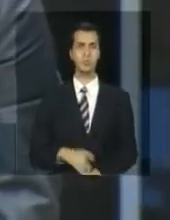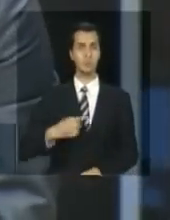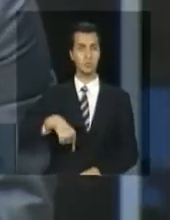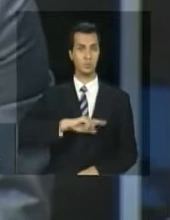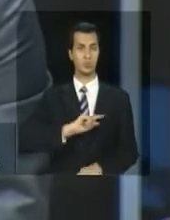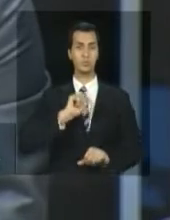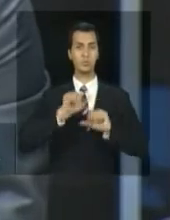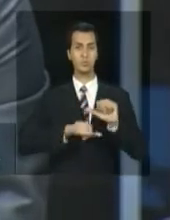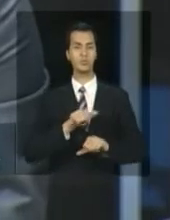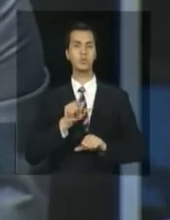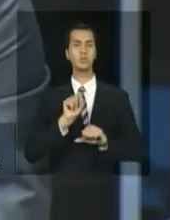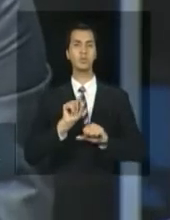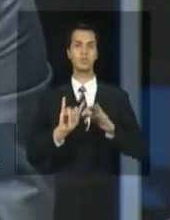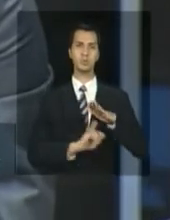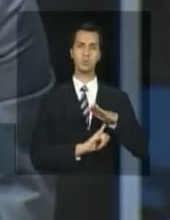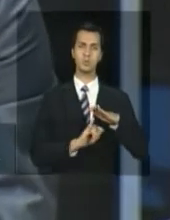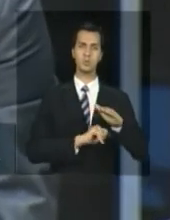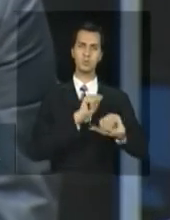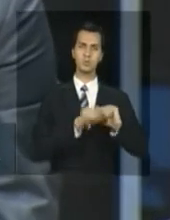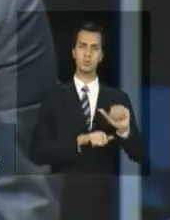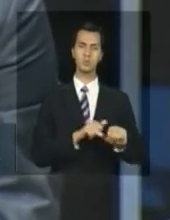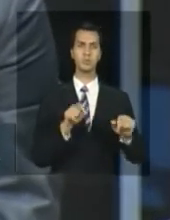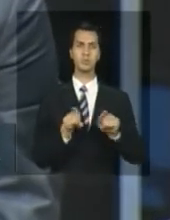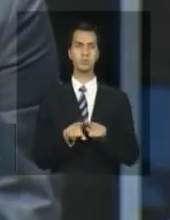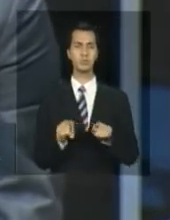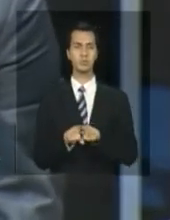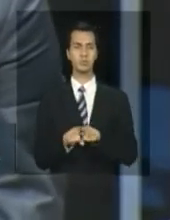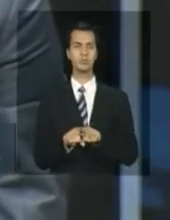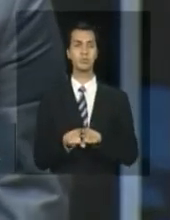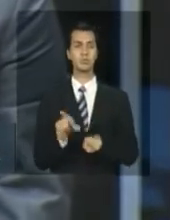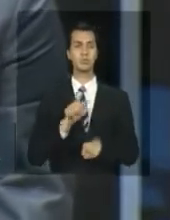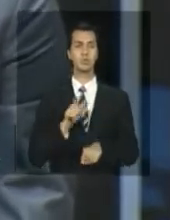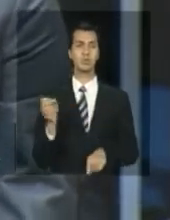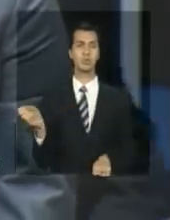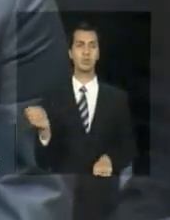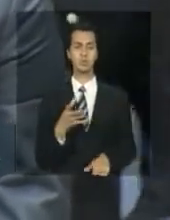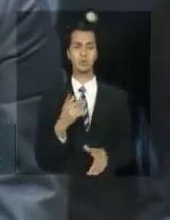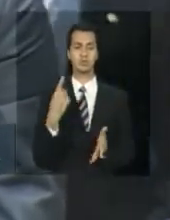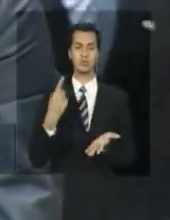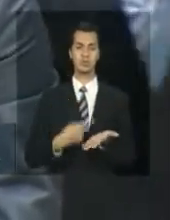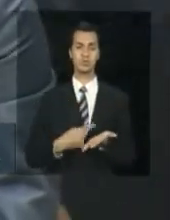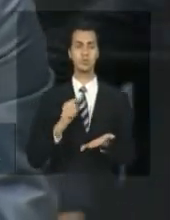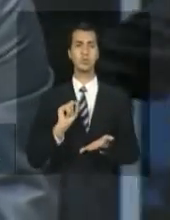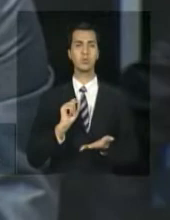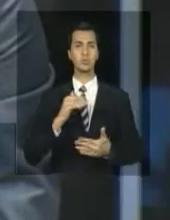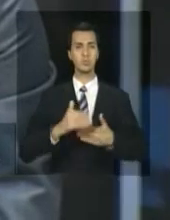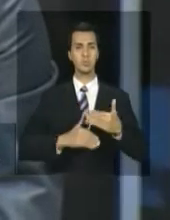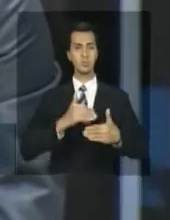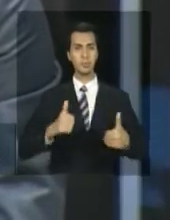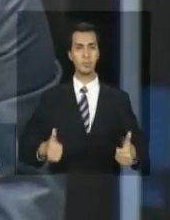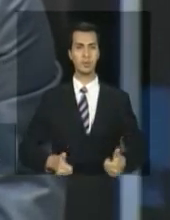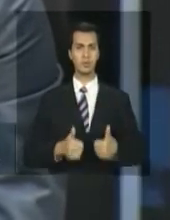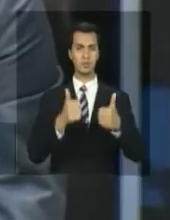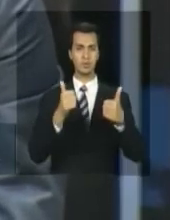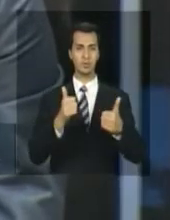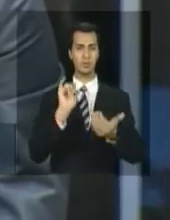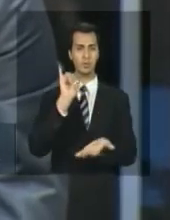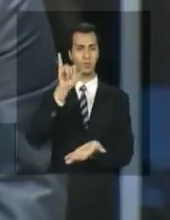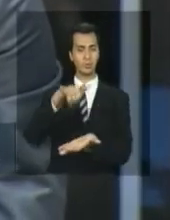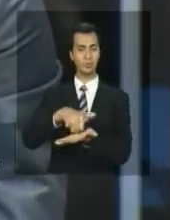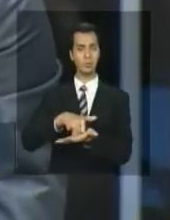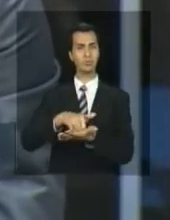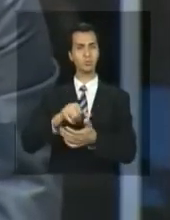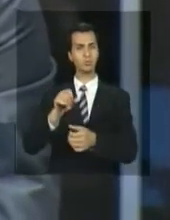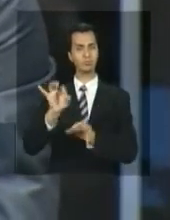mudanças institucionais, juntamente com a adoção de mecanismos de aprimoramento de gestão dos principais